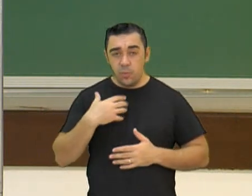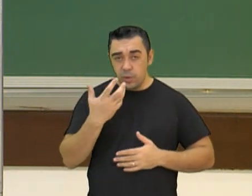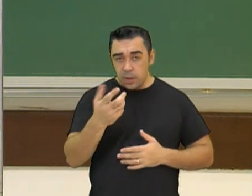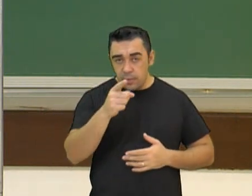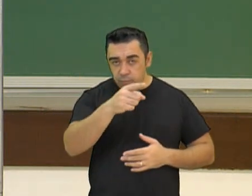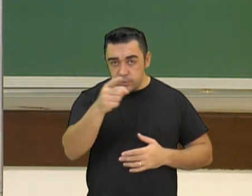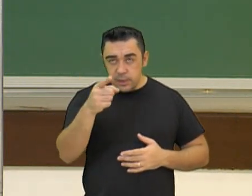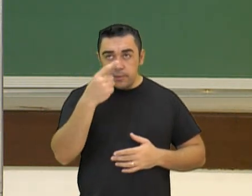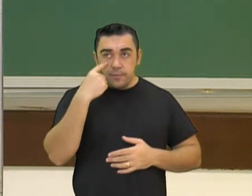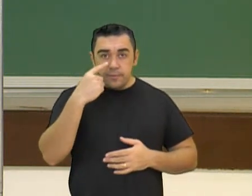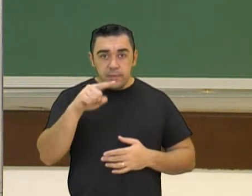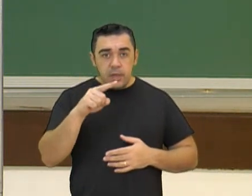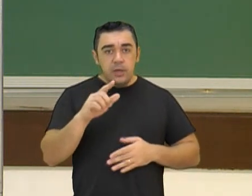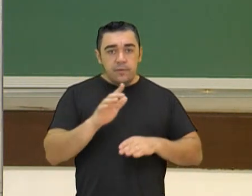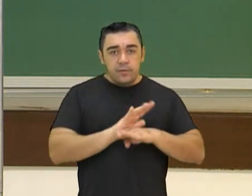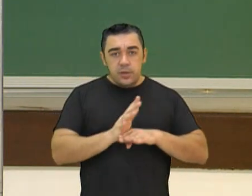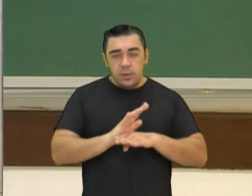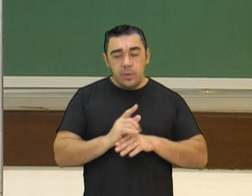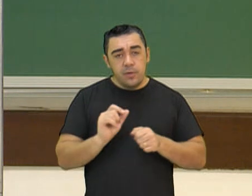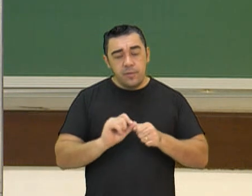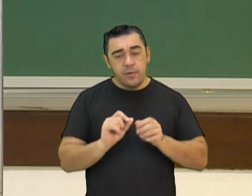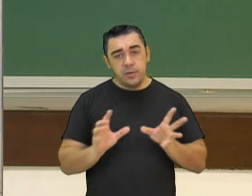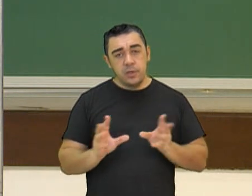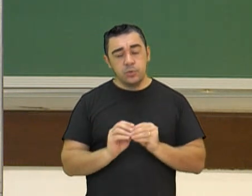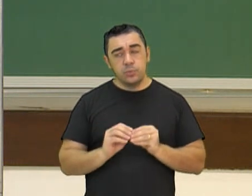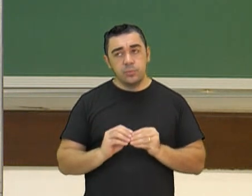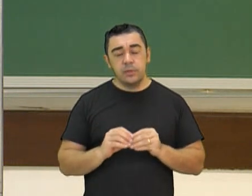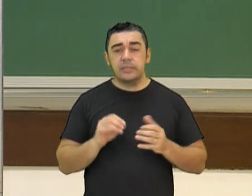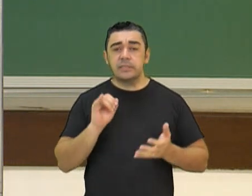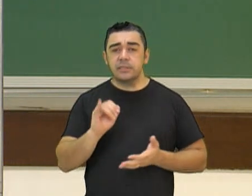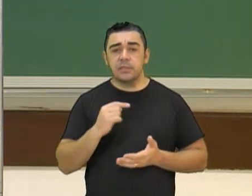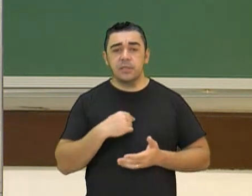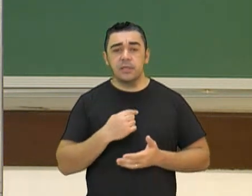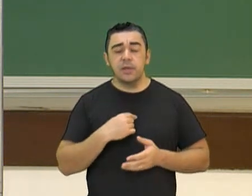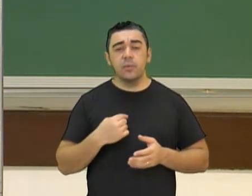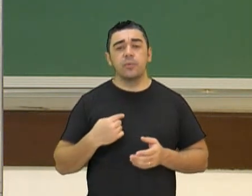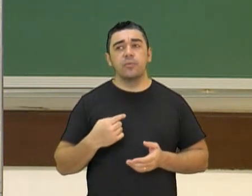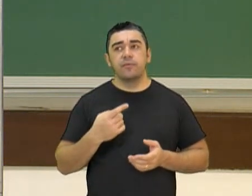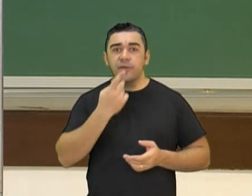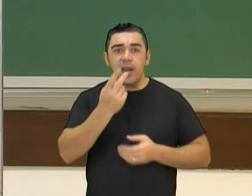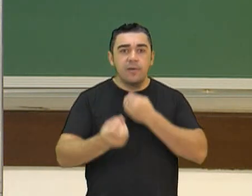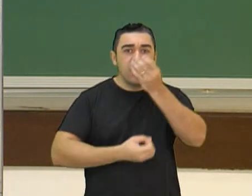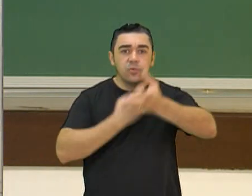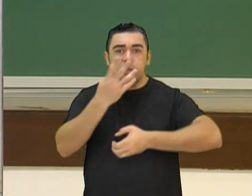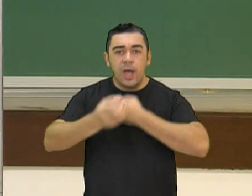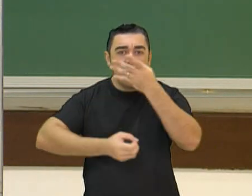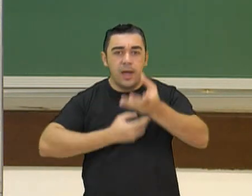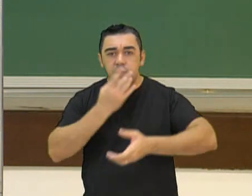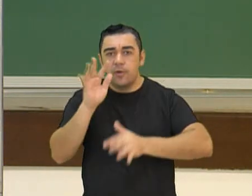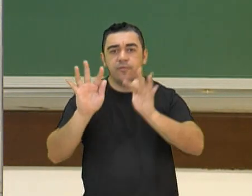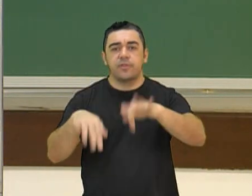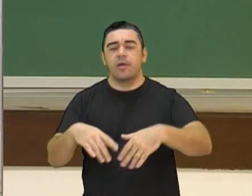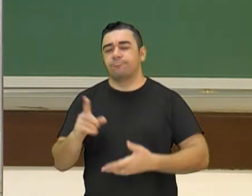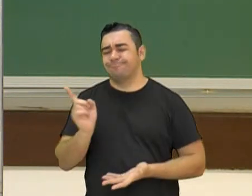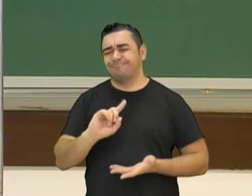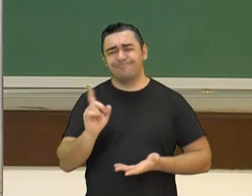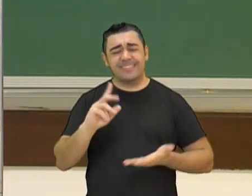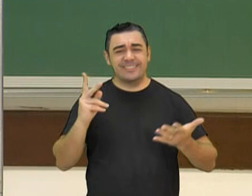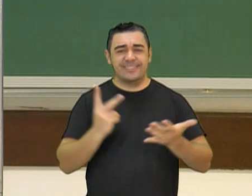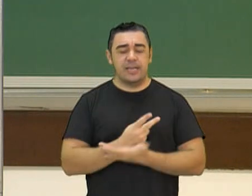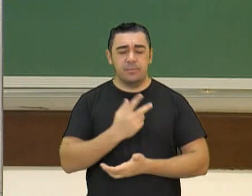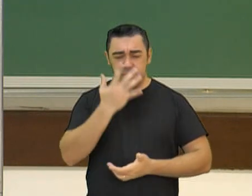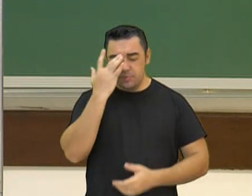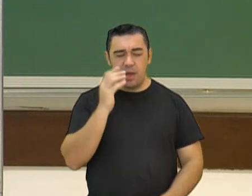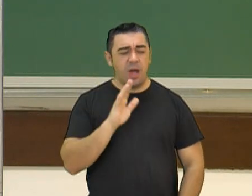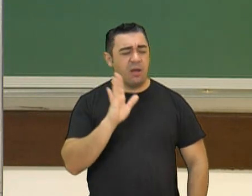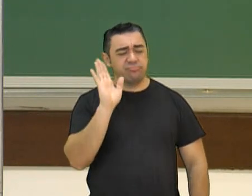determinado filme, eu vou fazer uma sinopse desse filme, que graça vai ter se de repente eu colocar já tudo o que vai acontecer até o final? Né? Então,